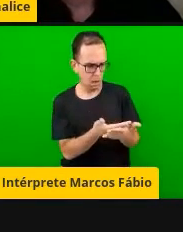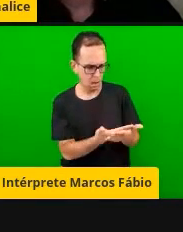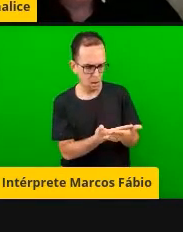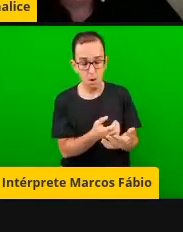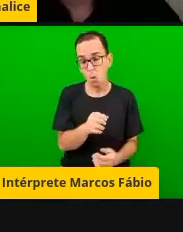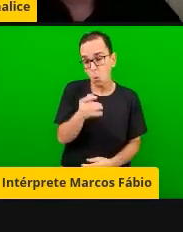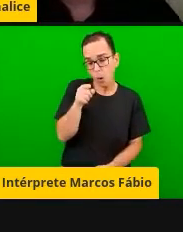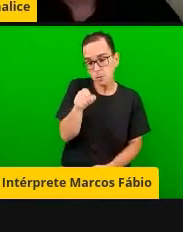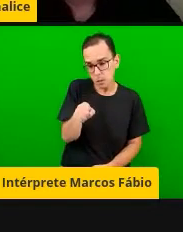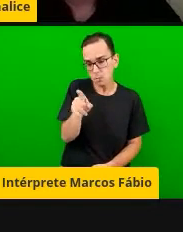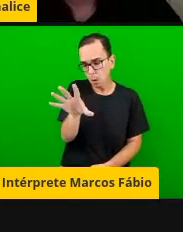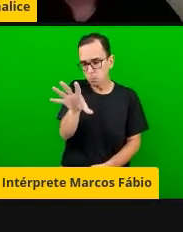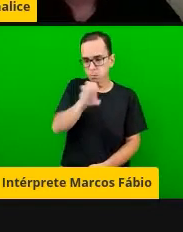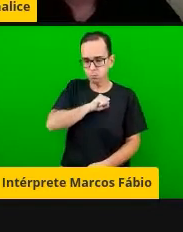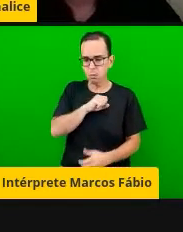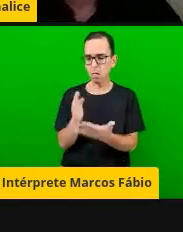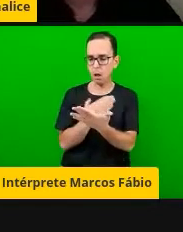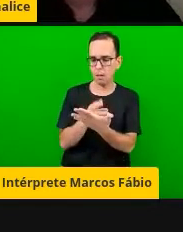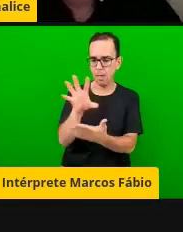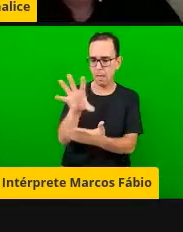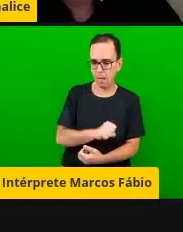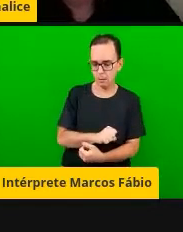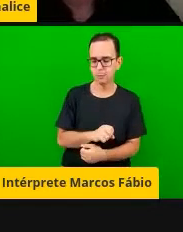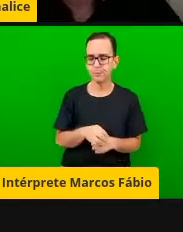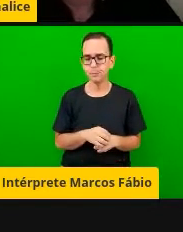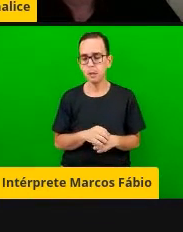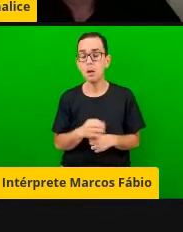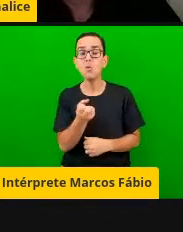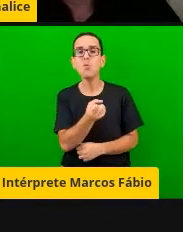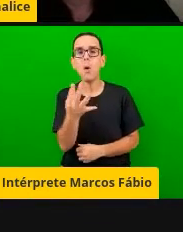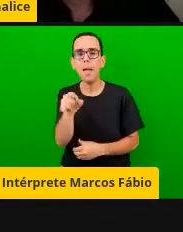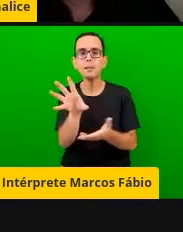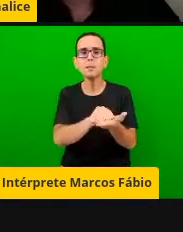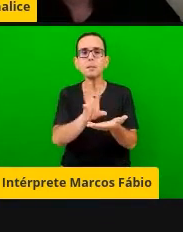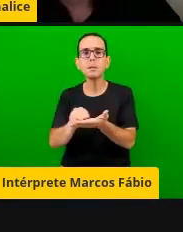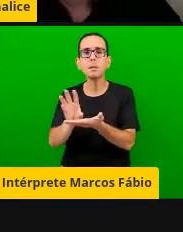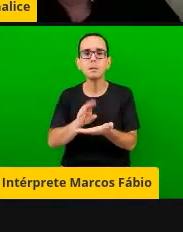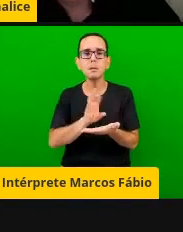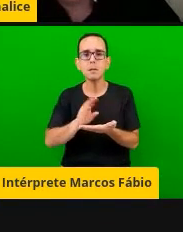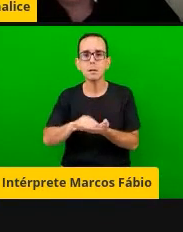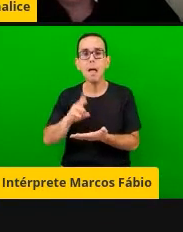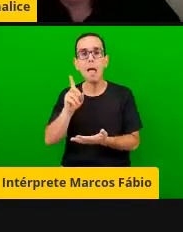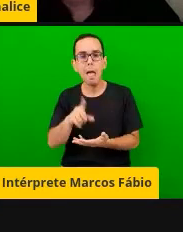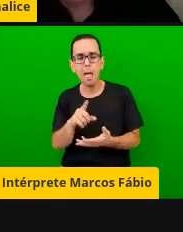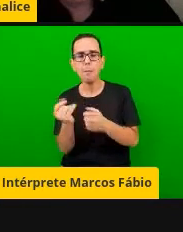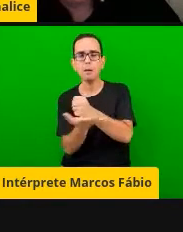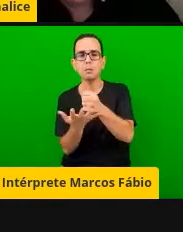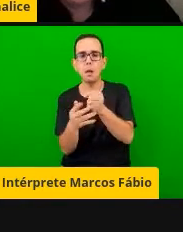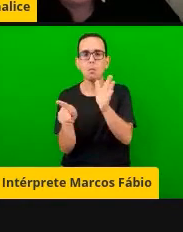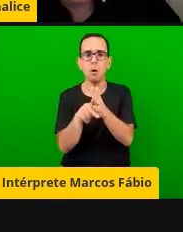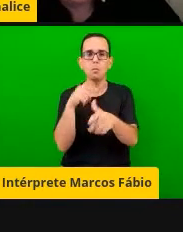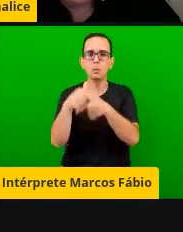alunos adquiriram esse caderno? Quantos alunos conseguiram? Então, esses registros são necessários para respaldar o seu trabalho. É sempre